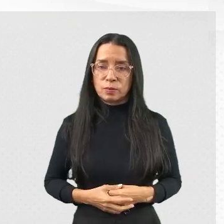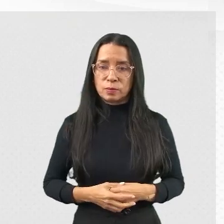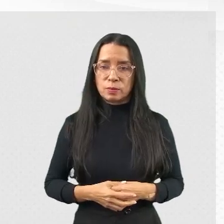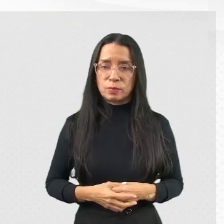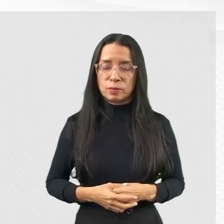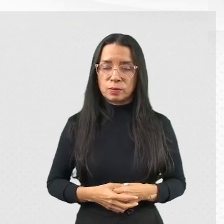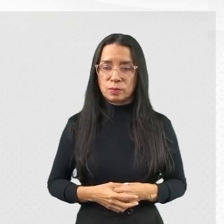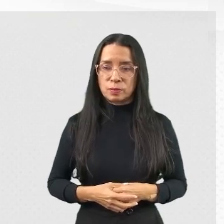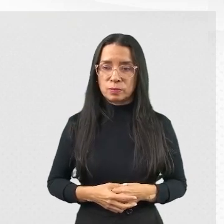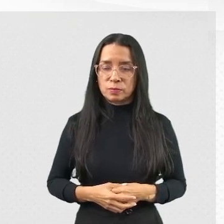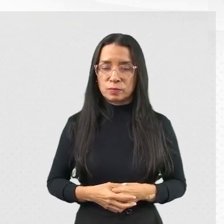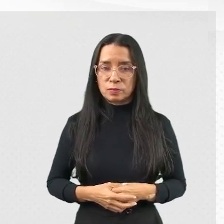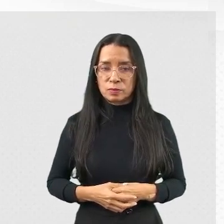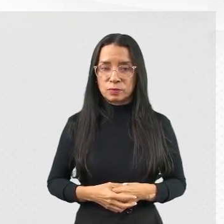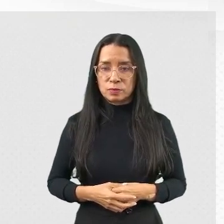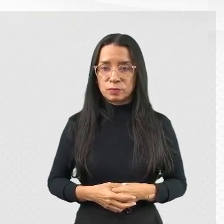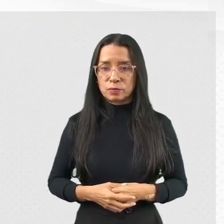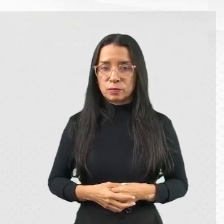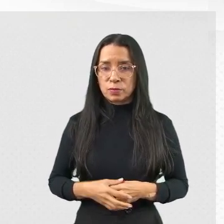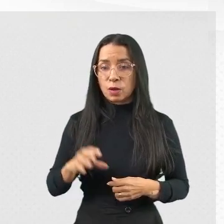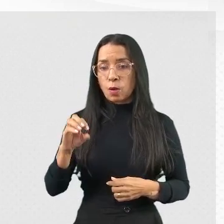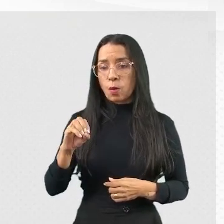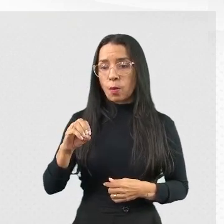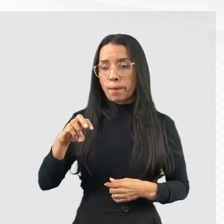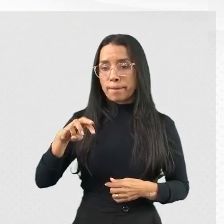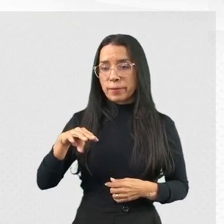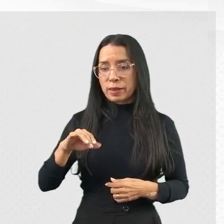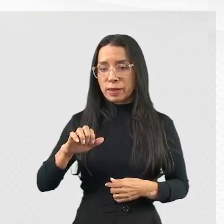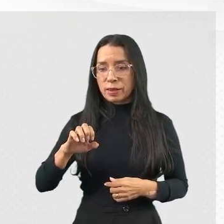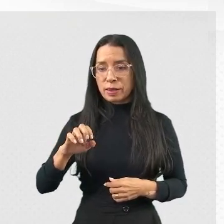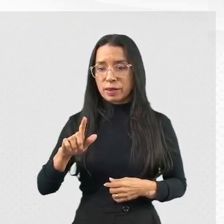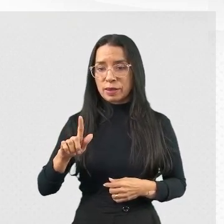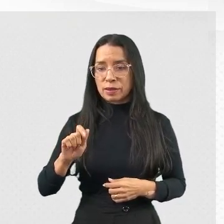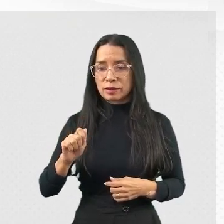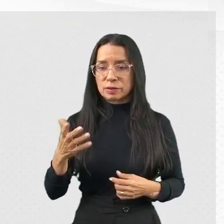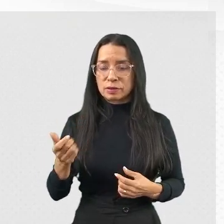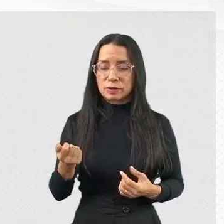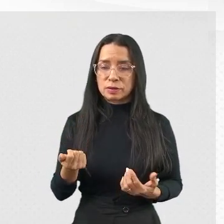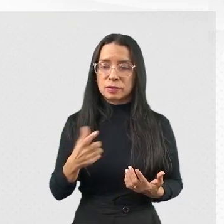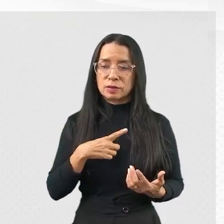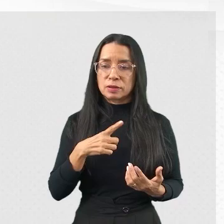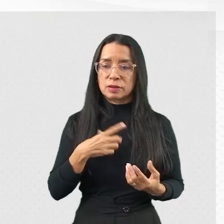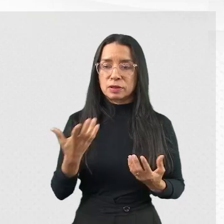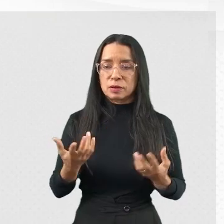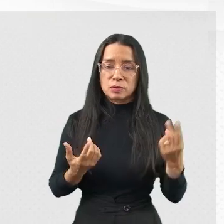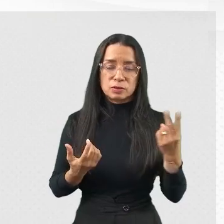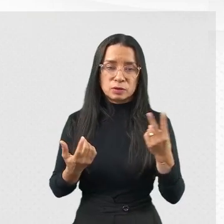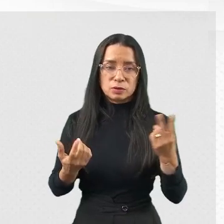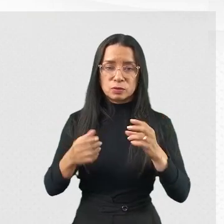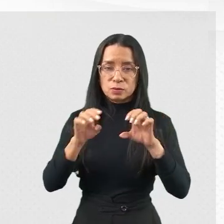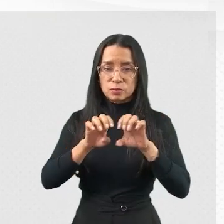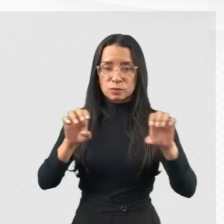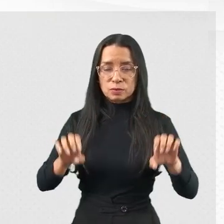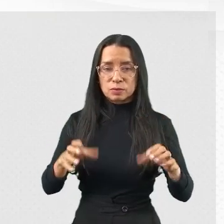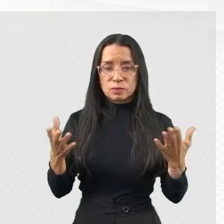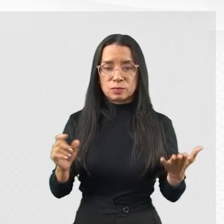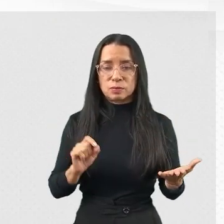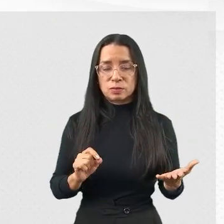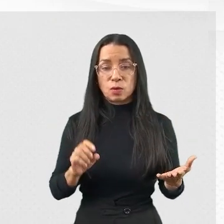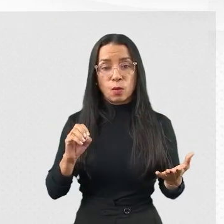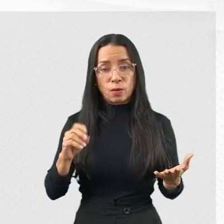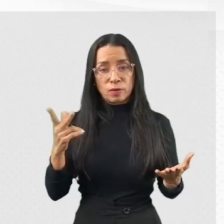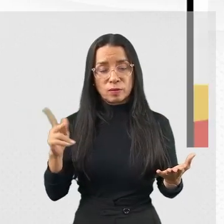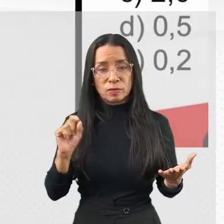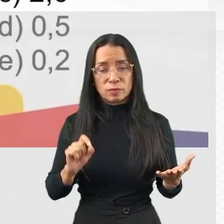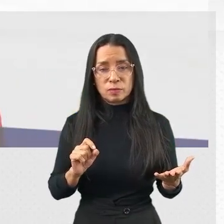assim, ó. Certo? Então esse é o ômega minúsculo. Tá? Então nós temos mais essas duas expressões aí.